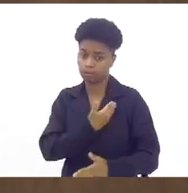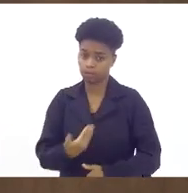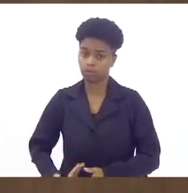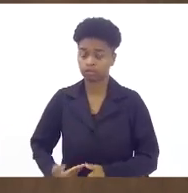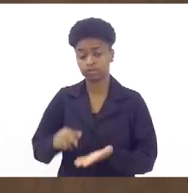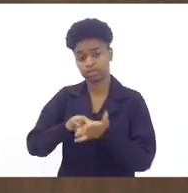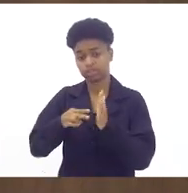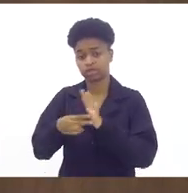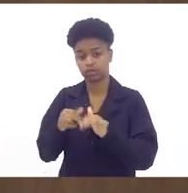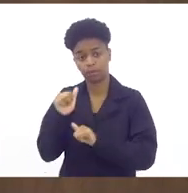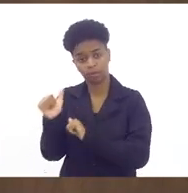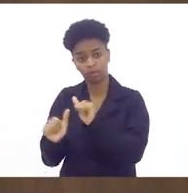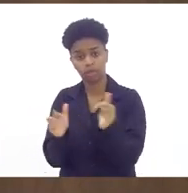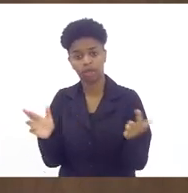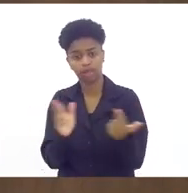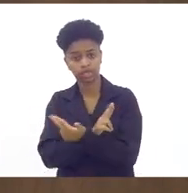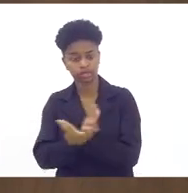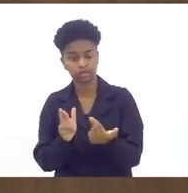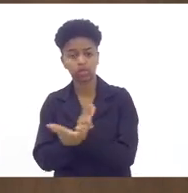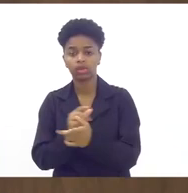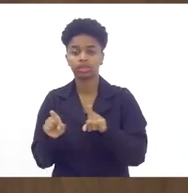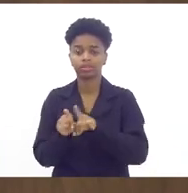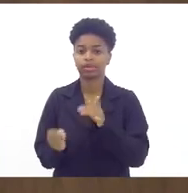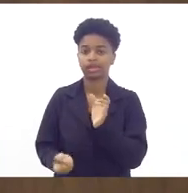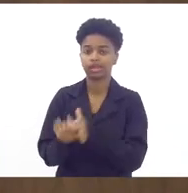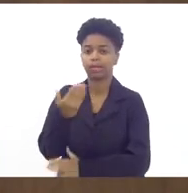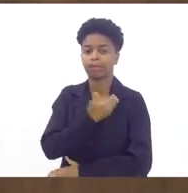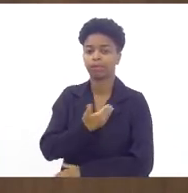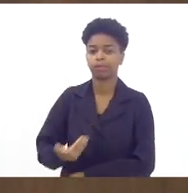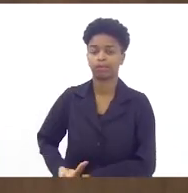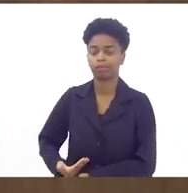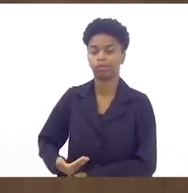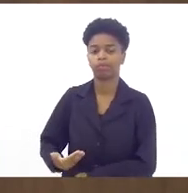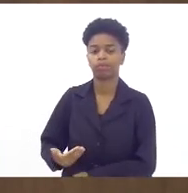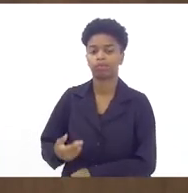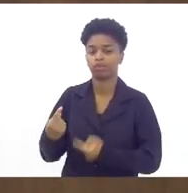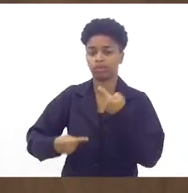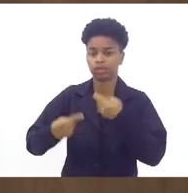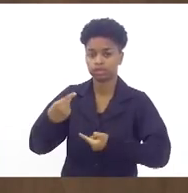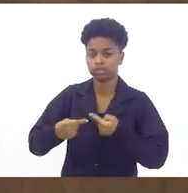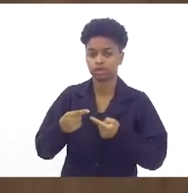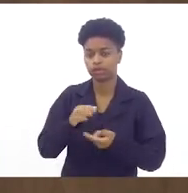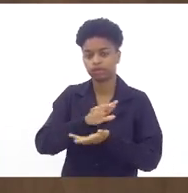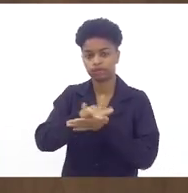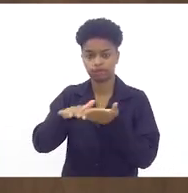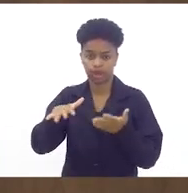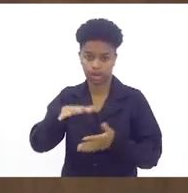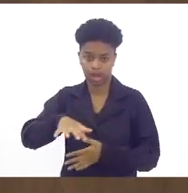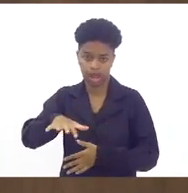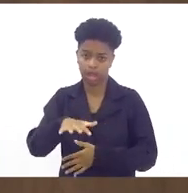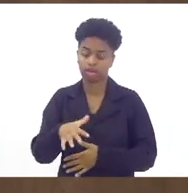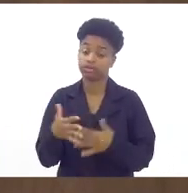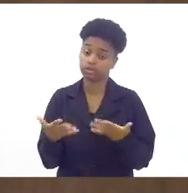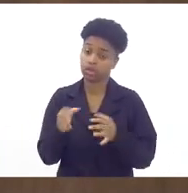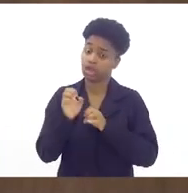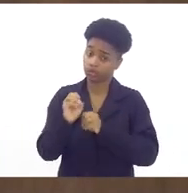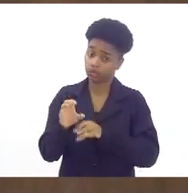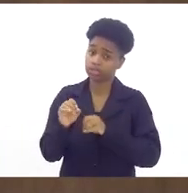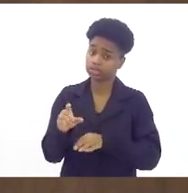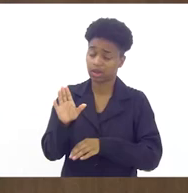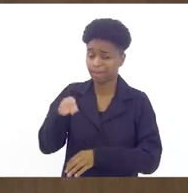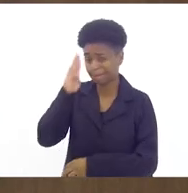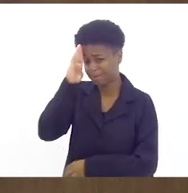uma mudança nas relações e na implementação de políticas públicas das diversas áreas para que ele território e a educação Nada melhor do que